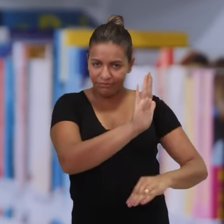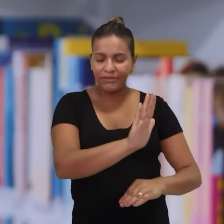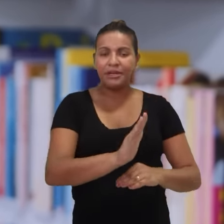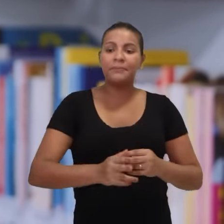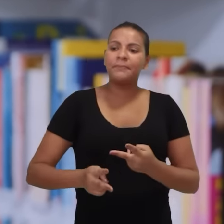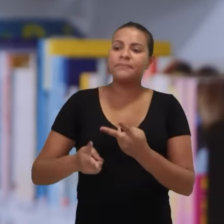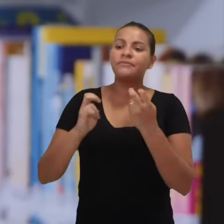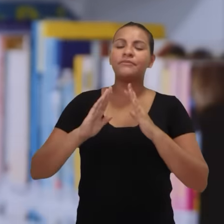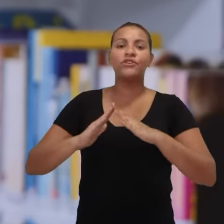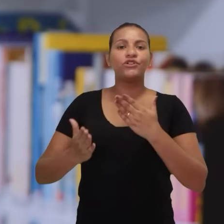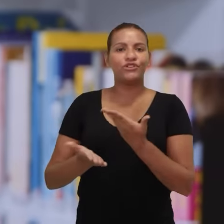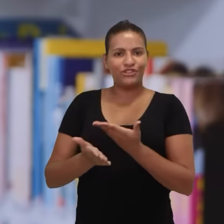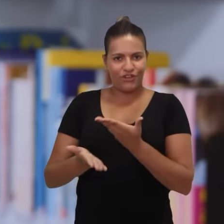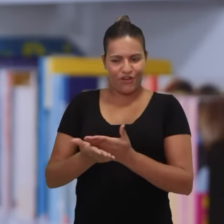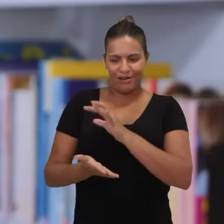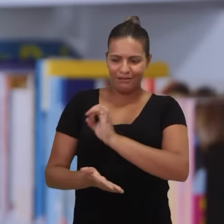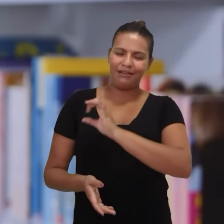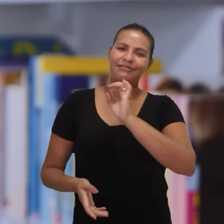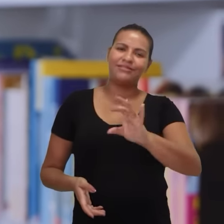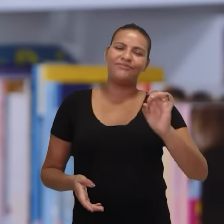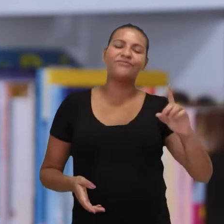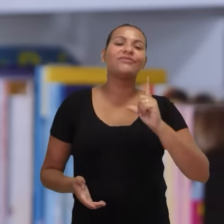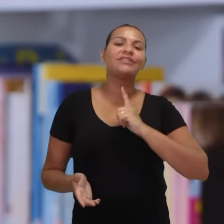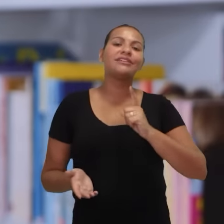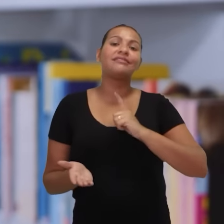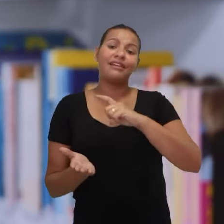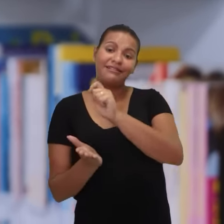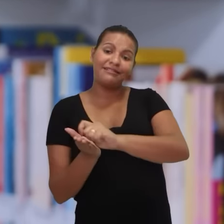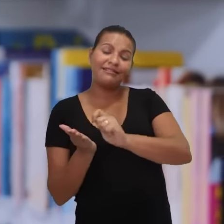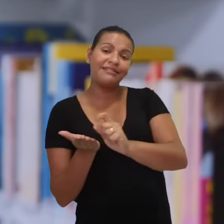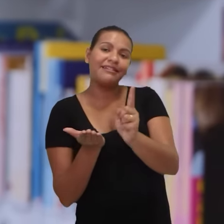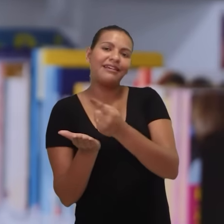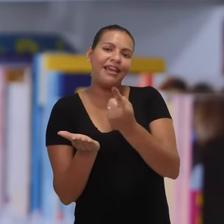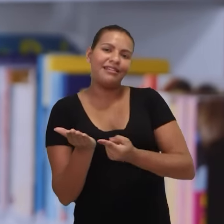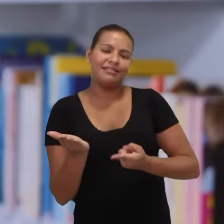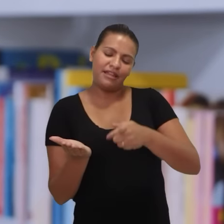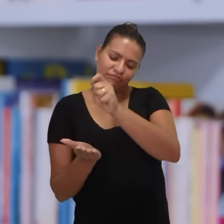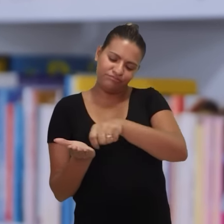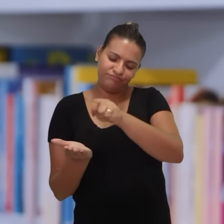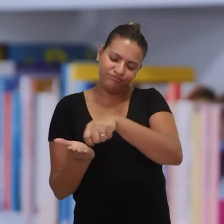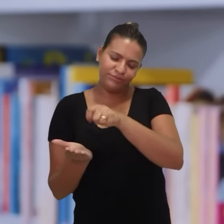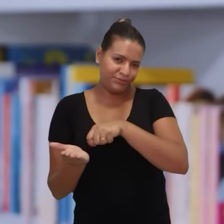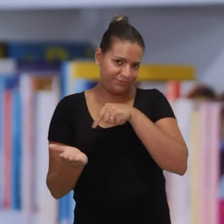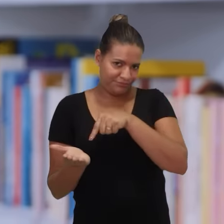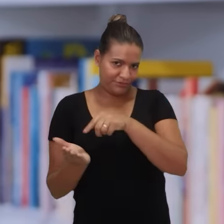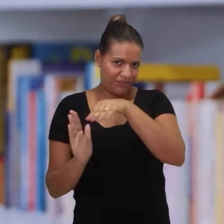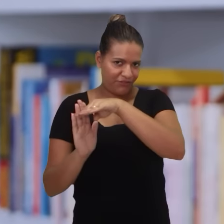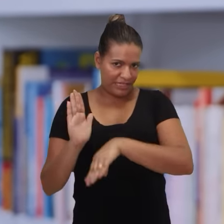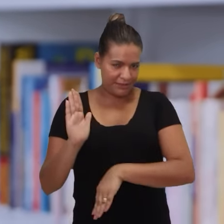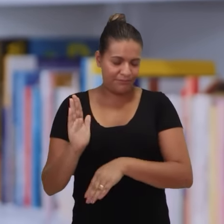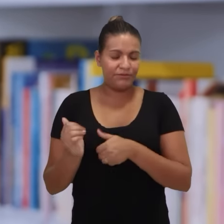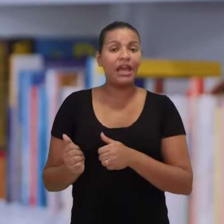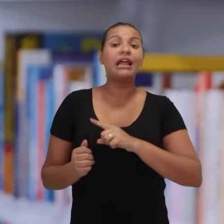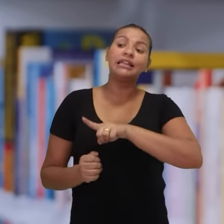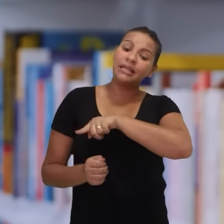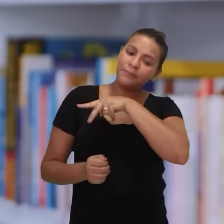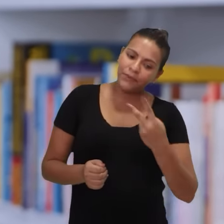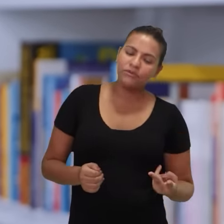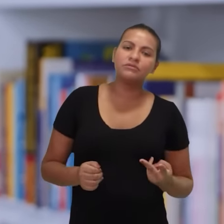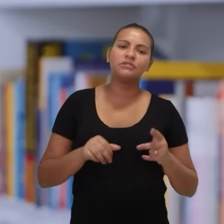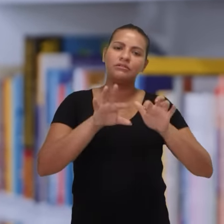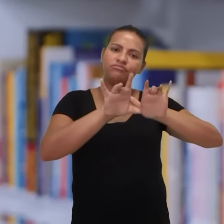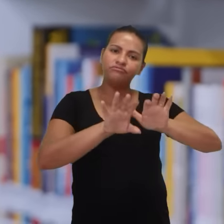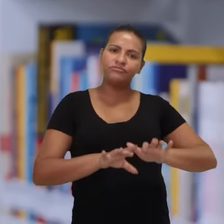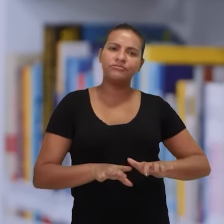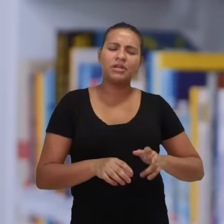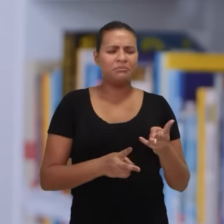anotavam em cadernos, né? E isso foi muito interessante porque quando a gente digitalizou essas informações, a gente viu que tinha mais criança